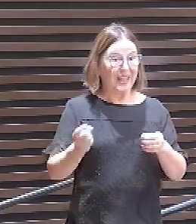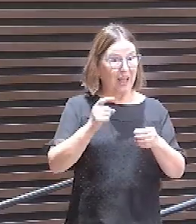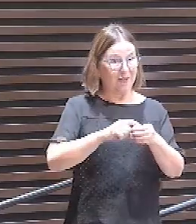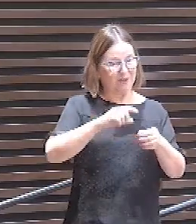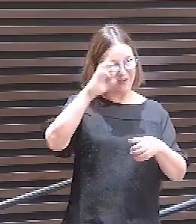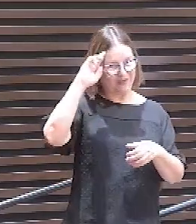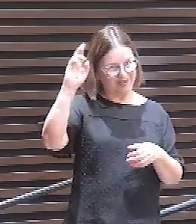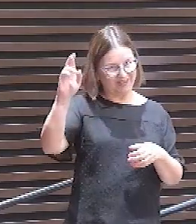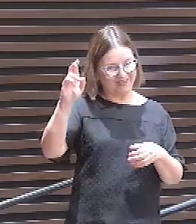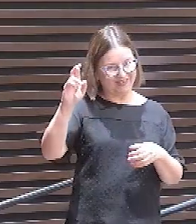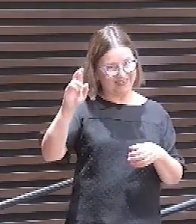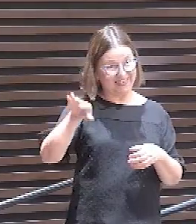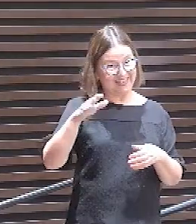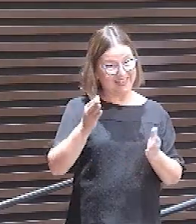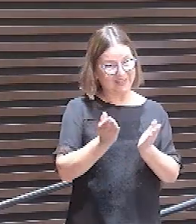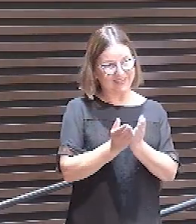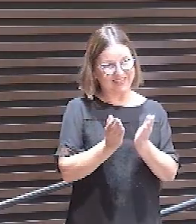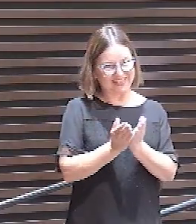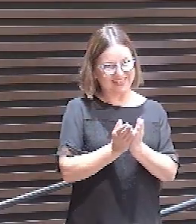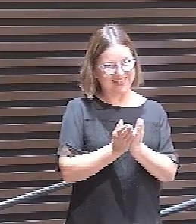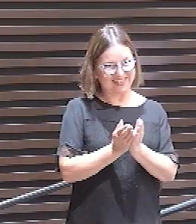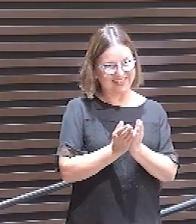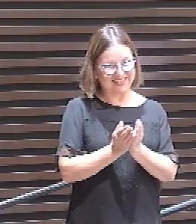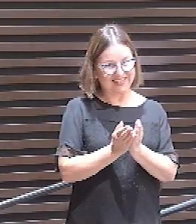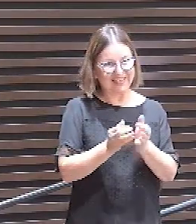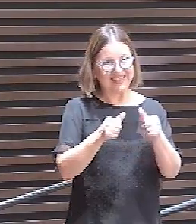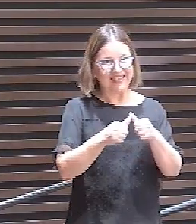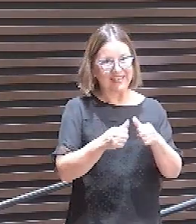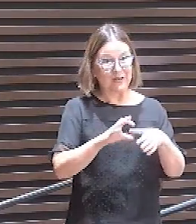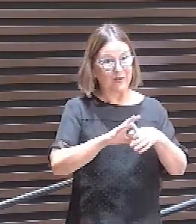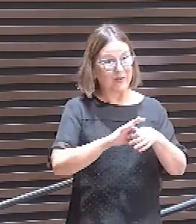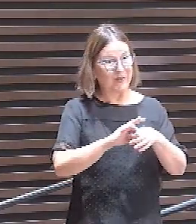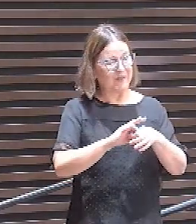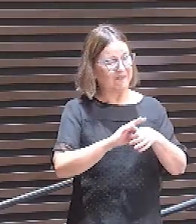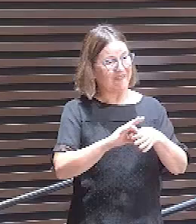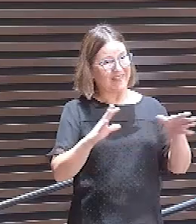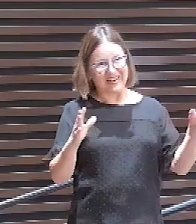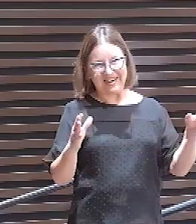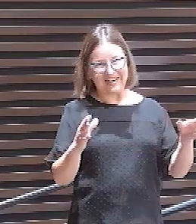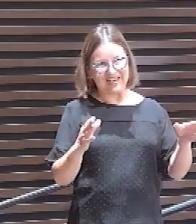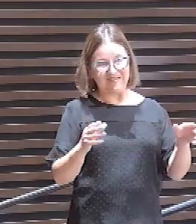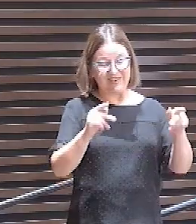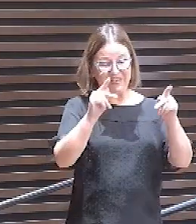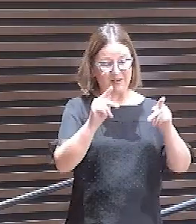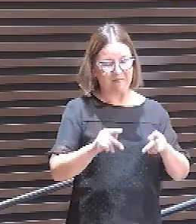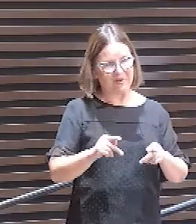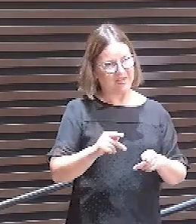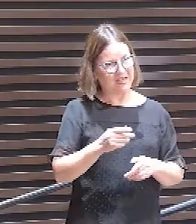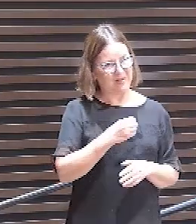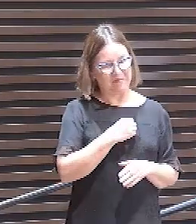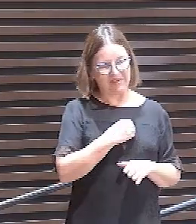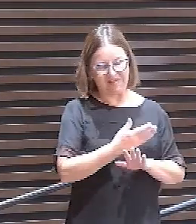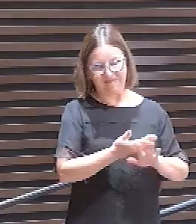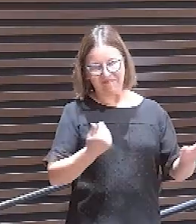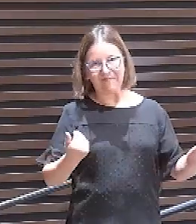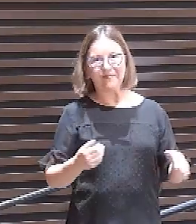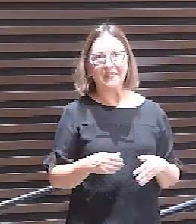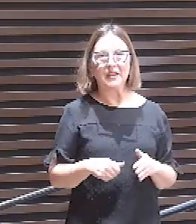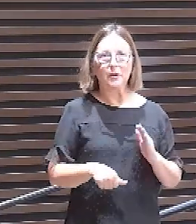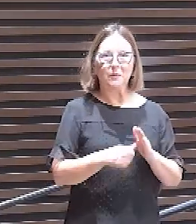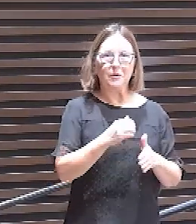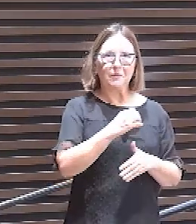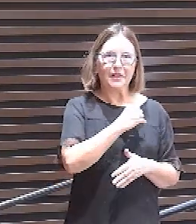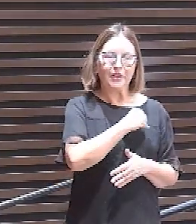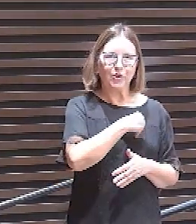pecado e perfeitos em Cristo Jesus. Quando João capítulo 3, 1 João capítulo